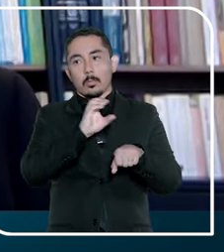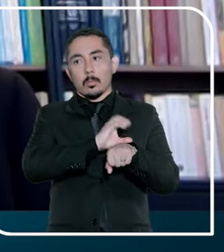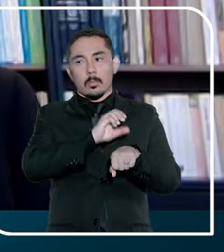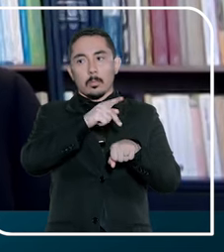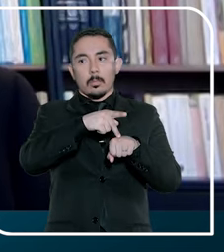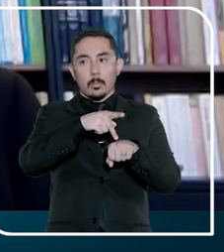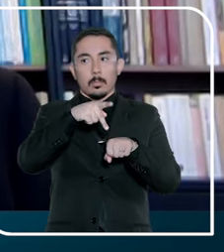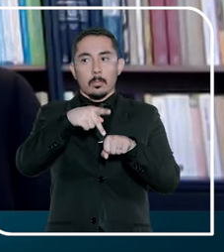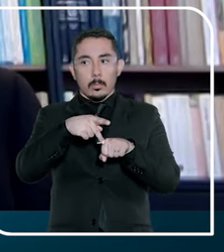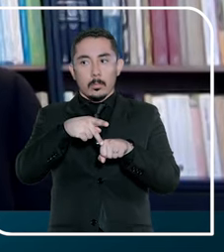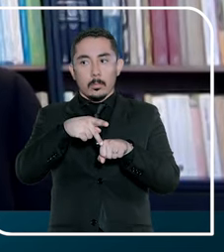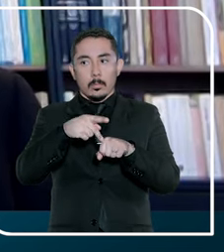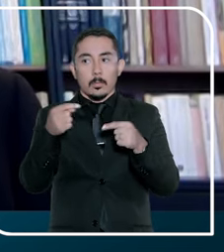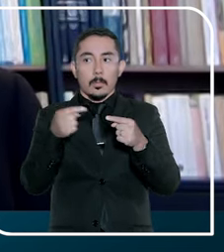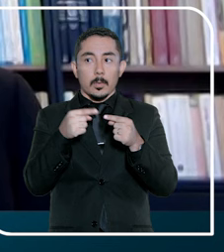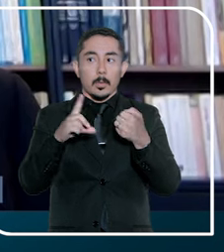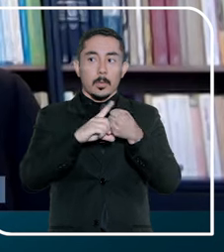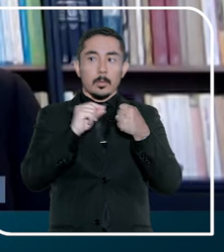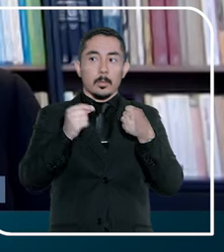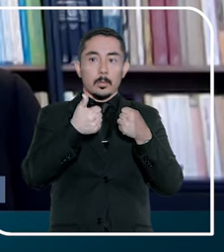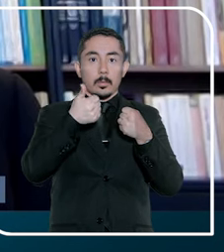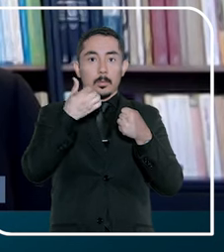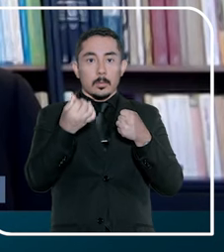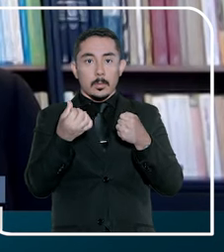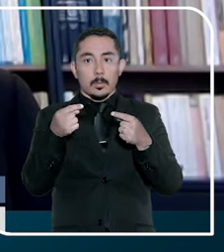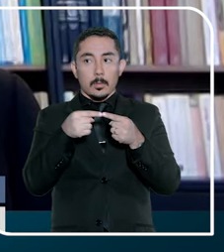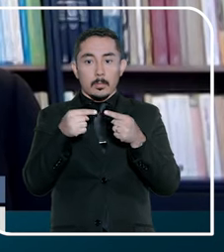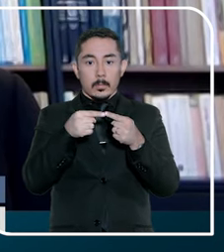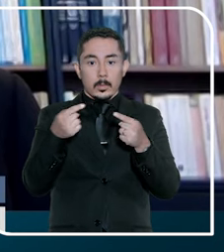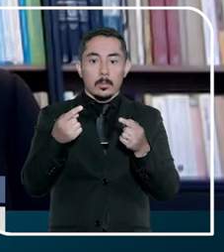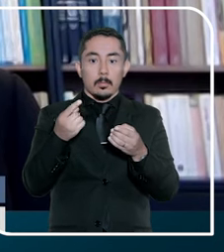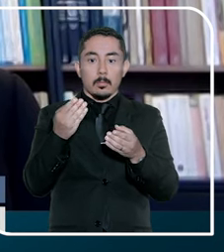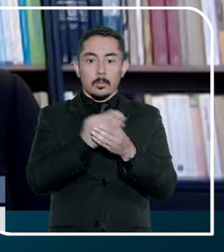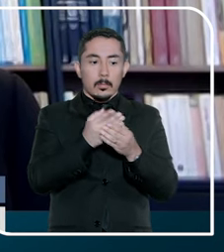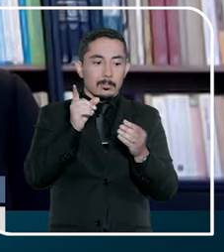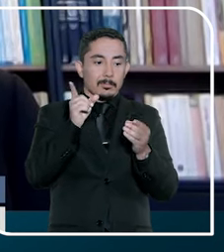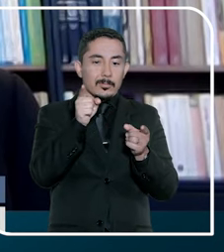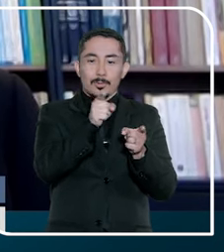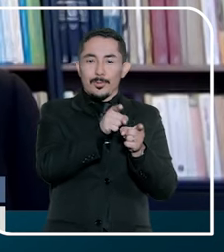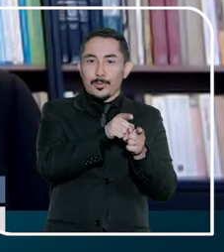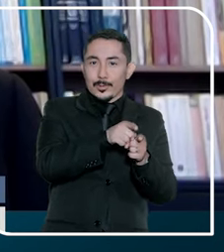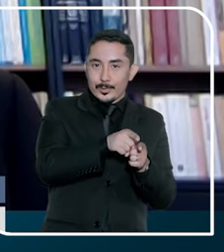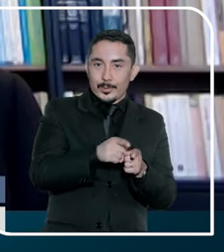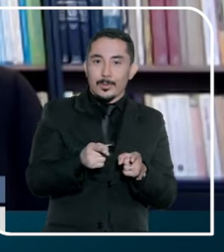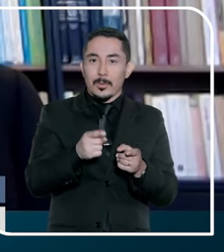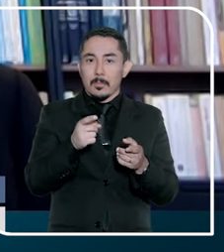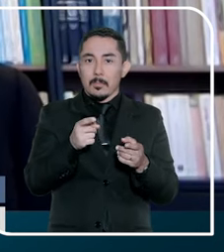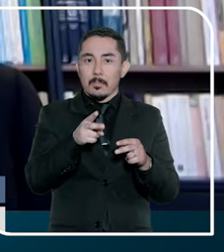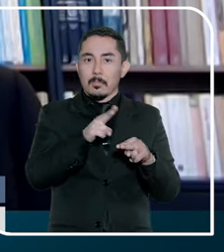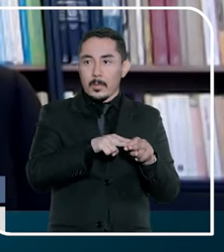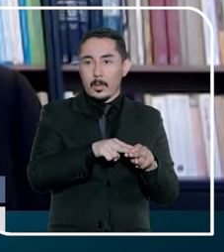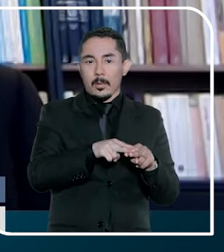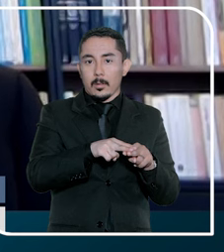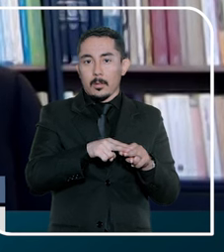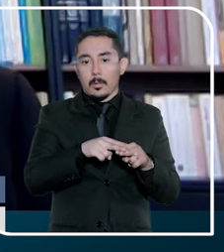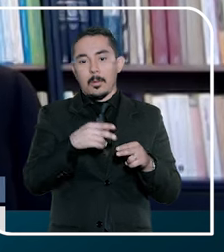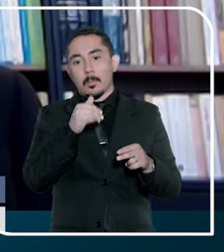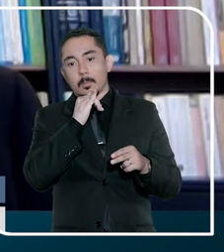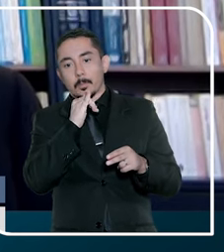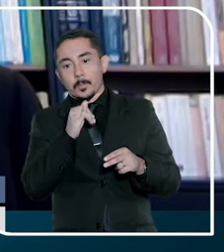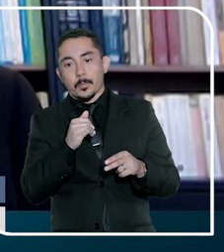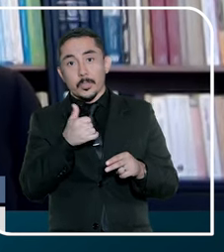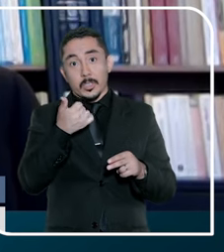que trata de uma causa de diminuição de pena artigo 16 diminui a pena de 1 a do teros mas